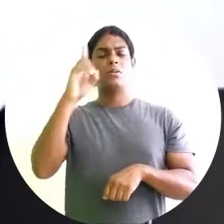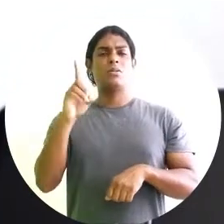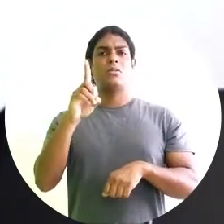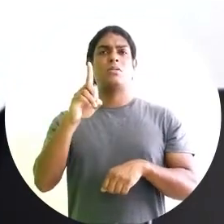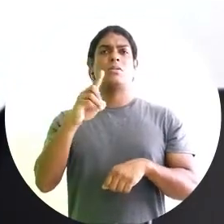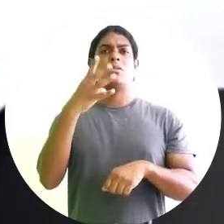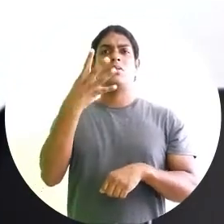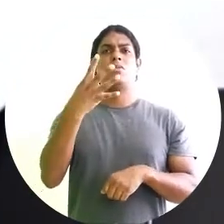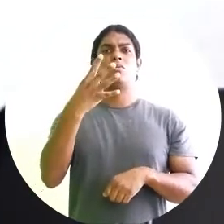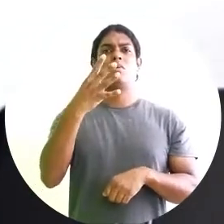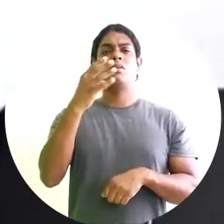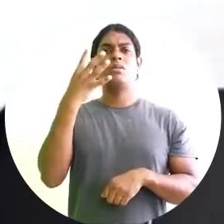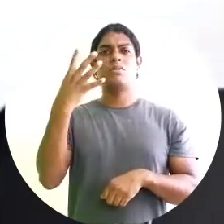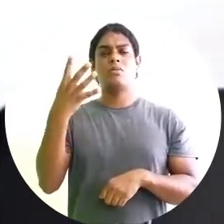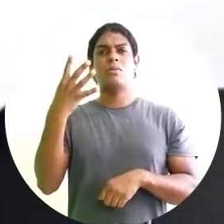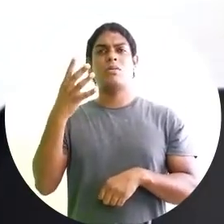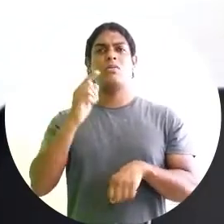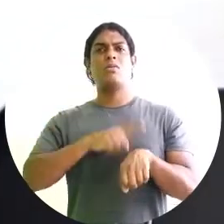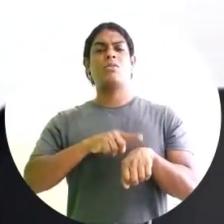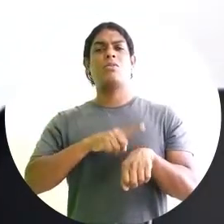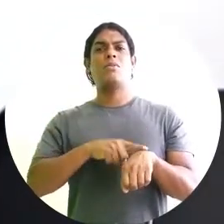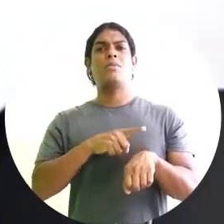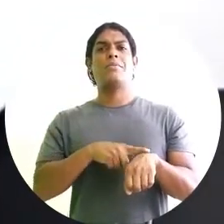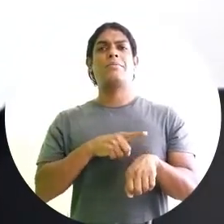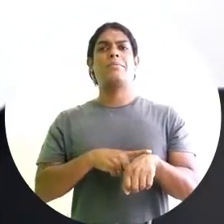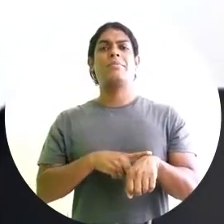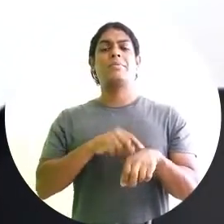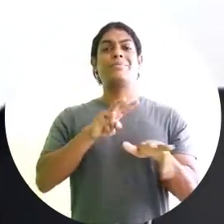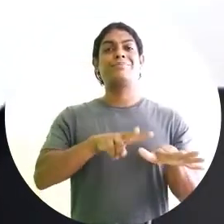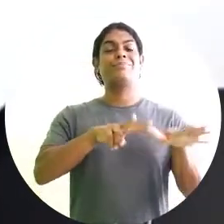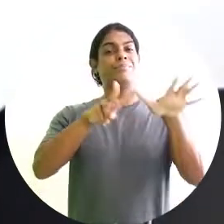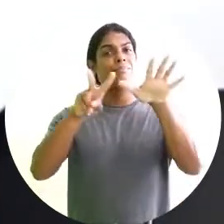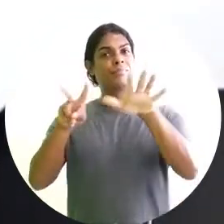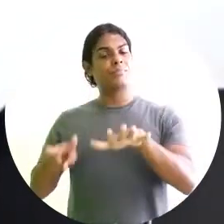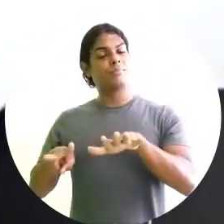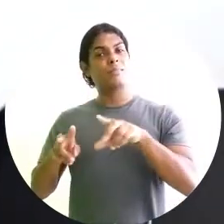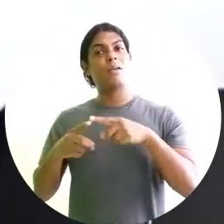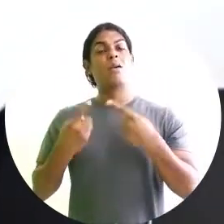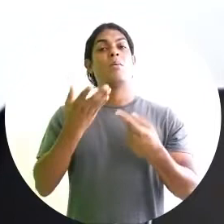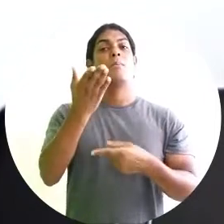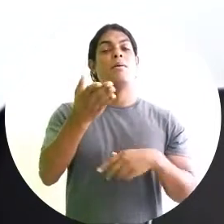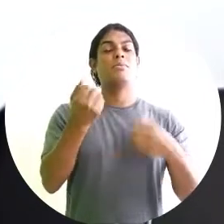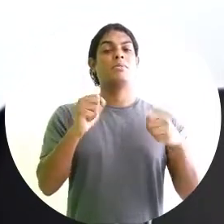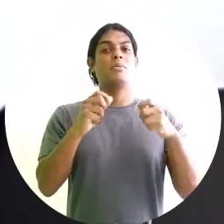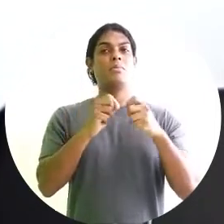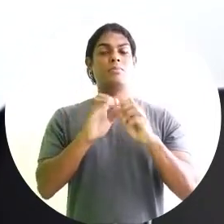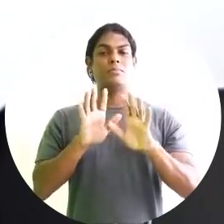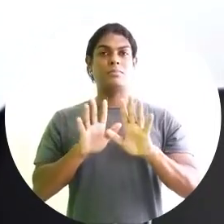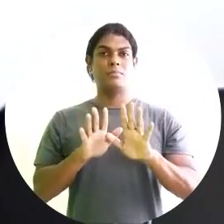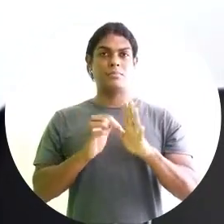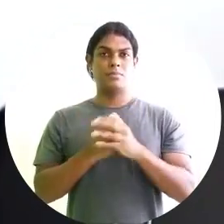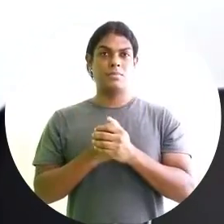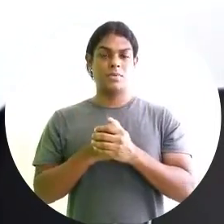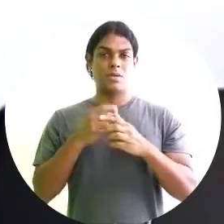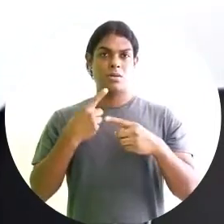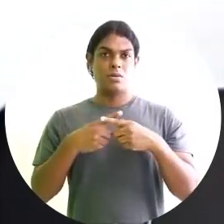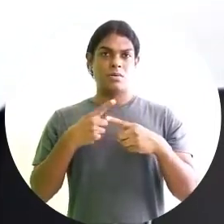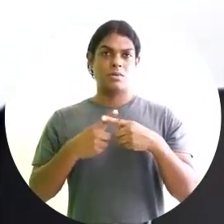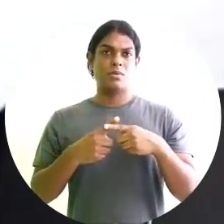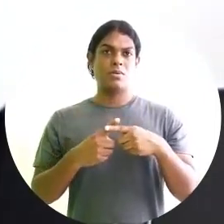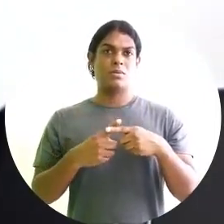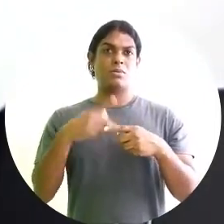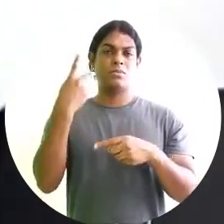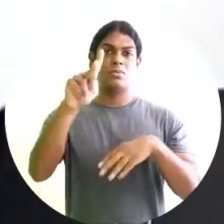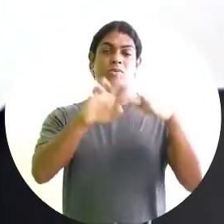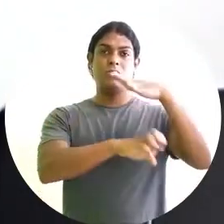e 44 horas semanais. Porém, você pode fazer a compensação. Por quê? Porque de